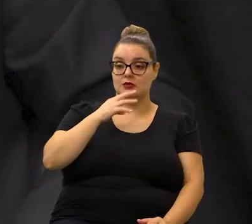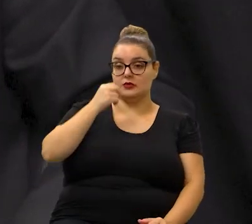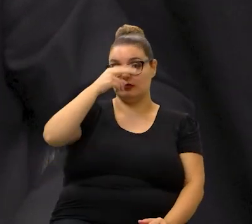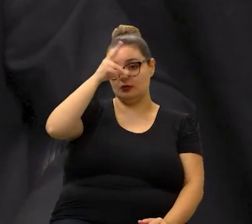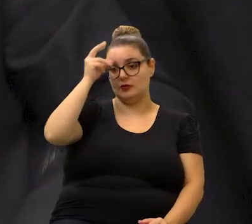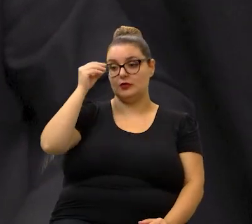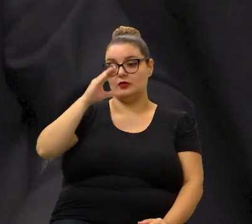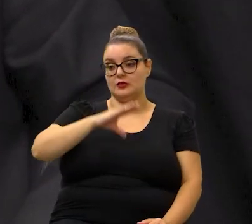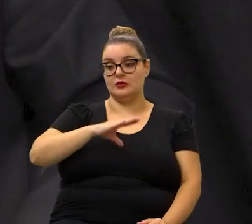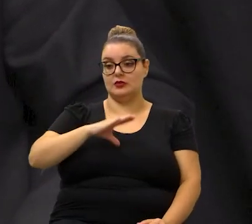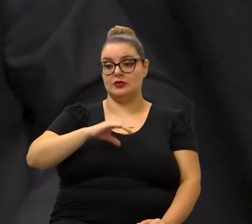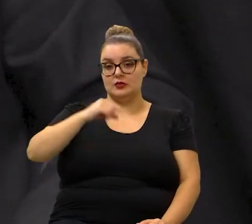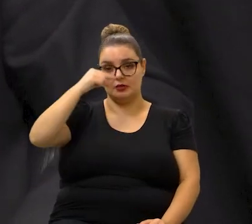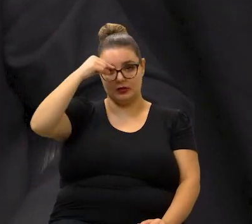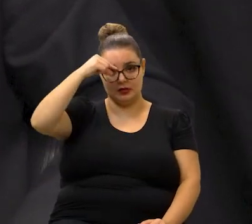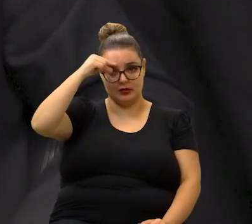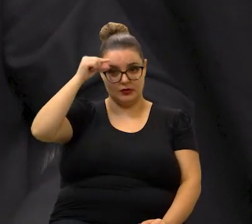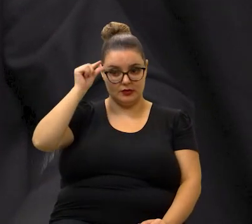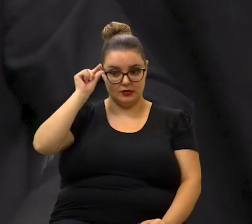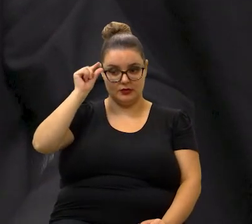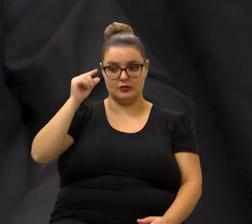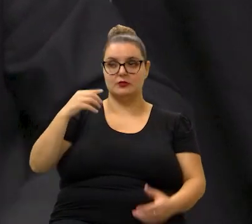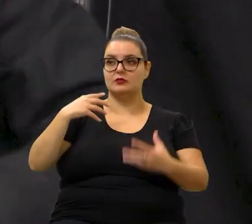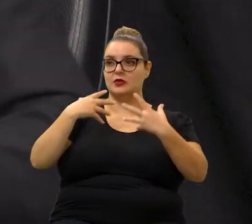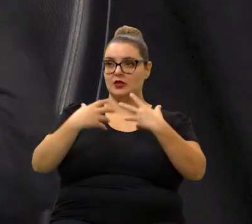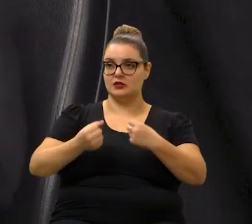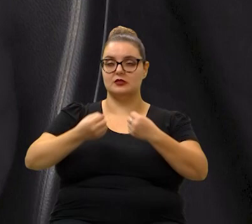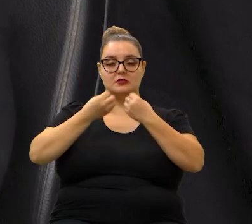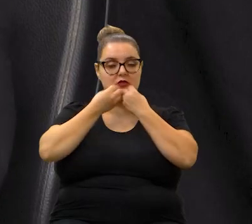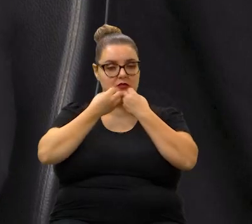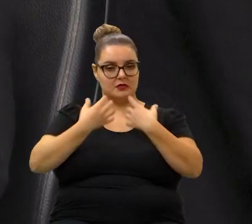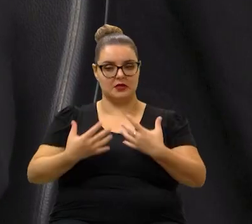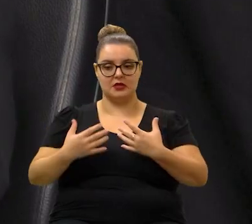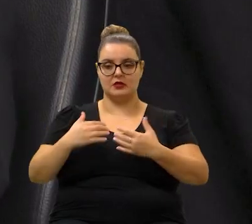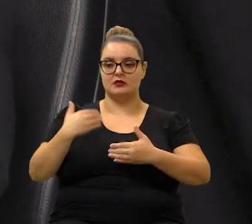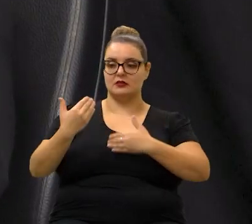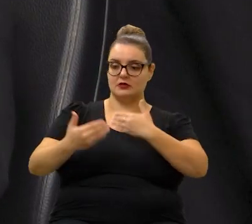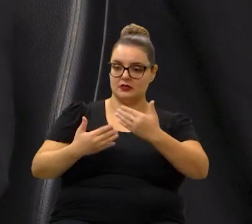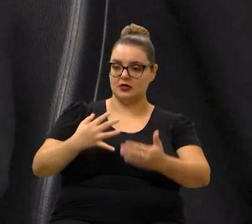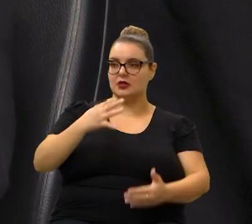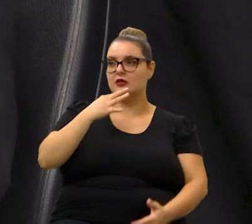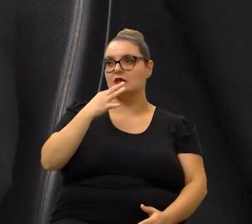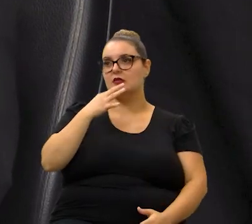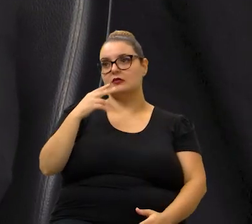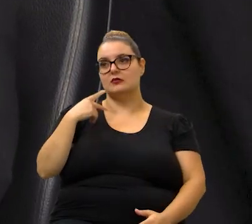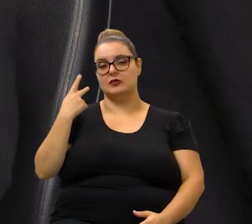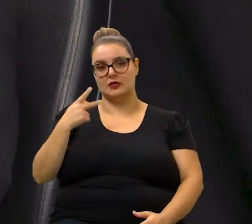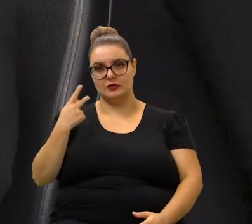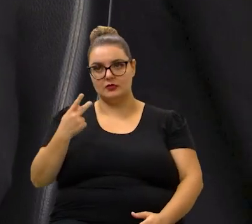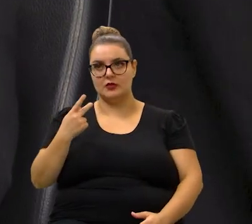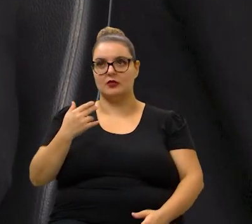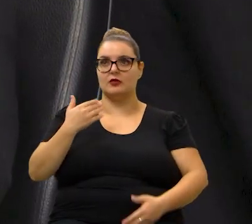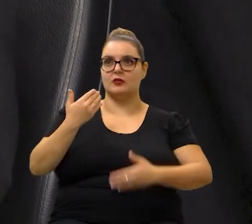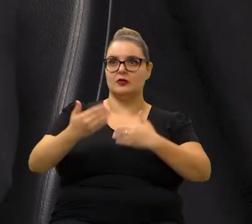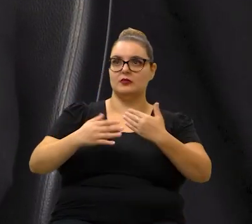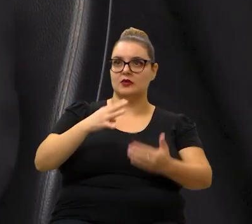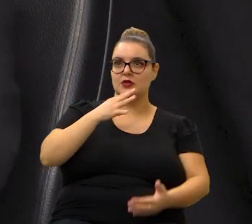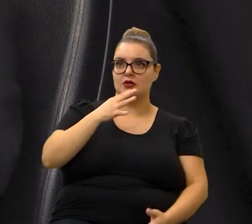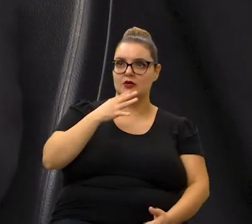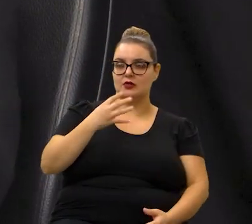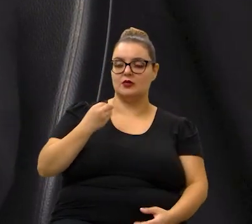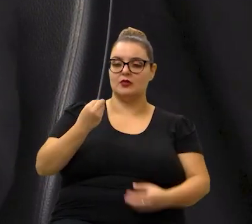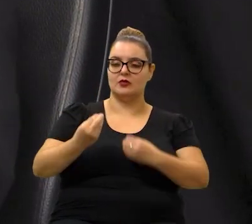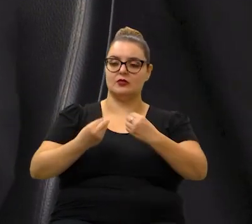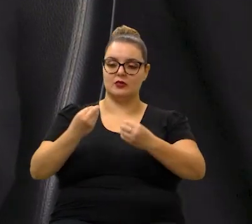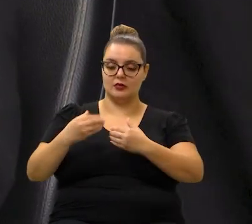prefeito da cidade que era o Jonas Donizete me recebeu muito bem e aí nós fomos conhecendo a política fomos conhecendo Como